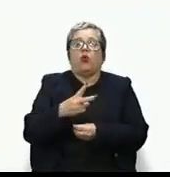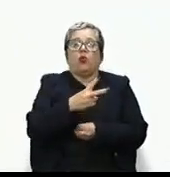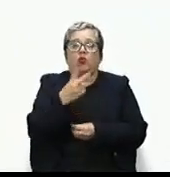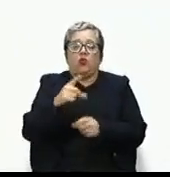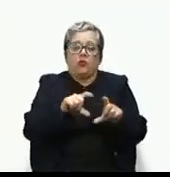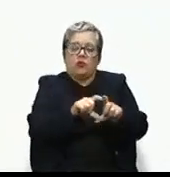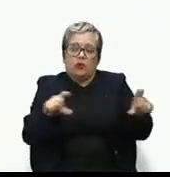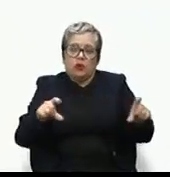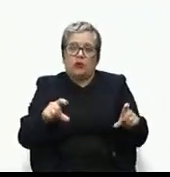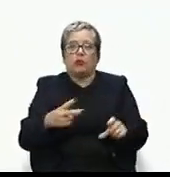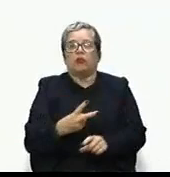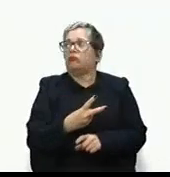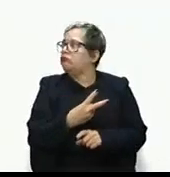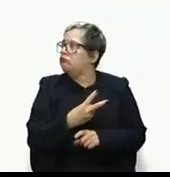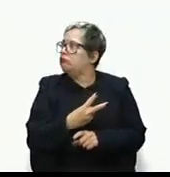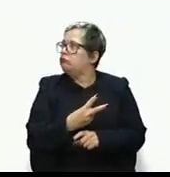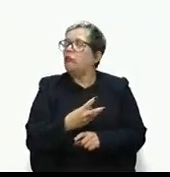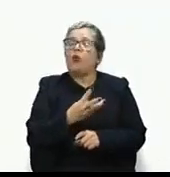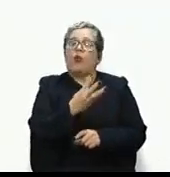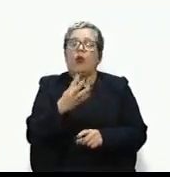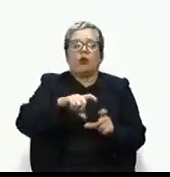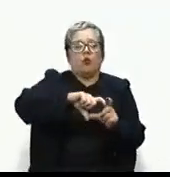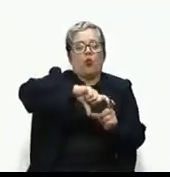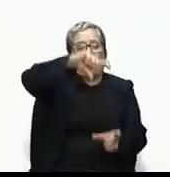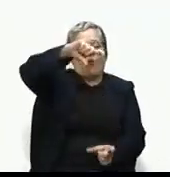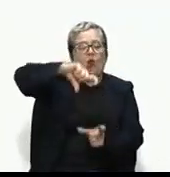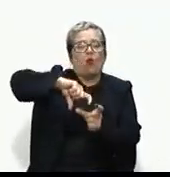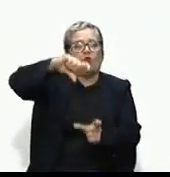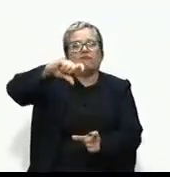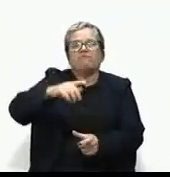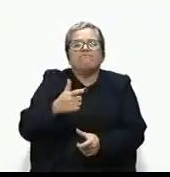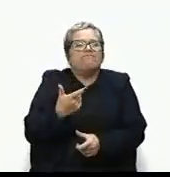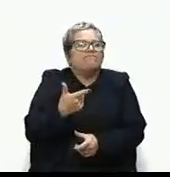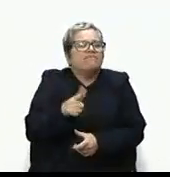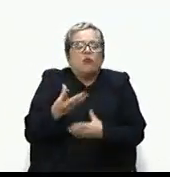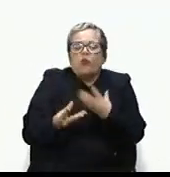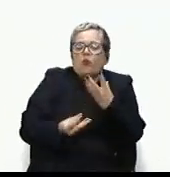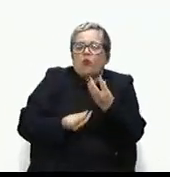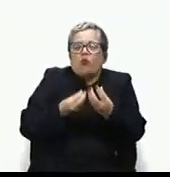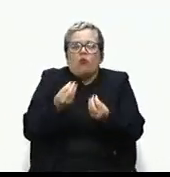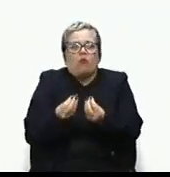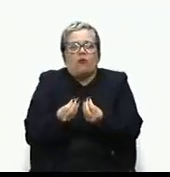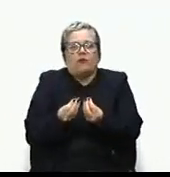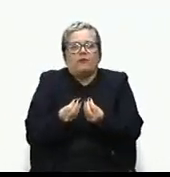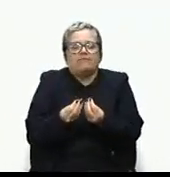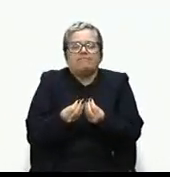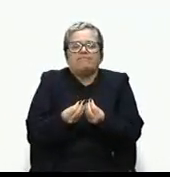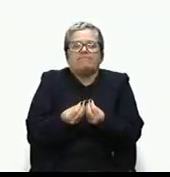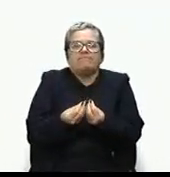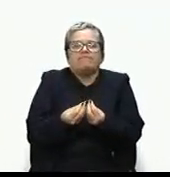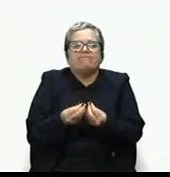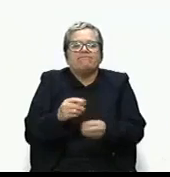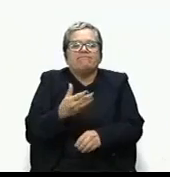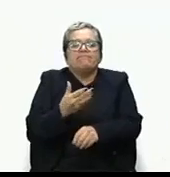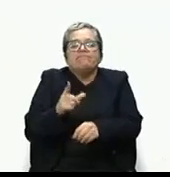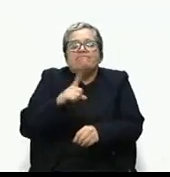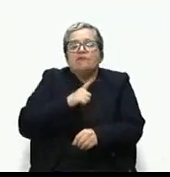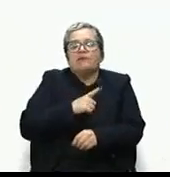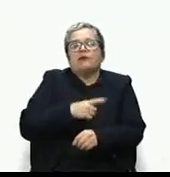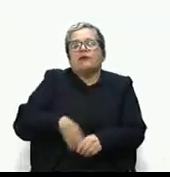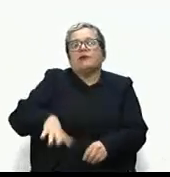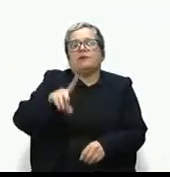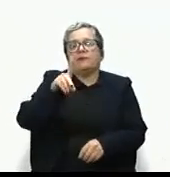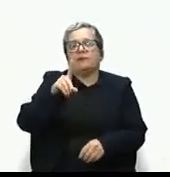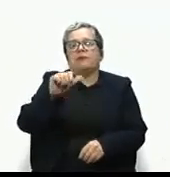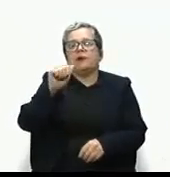por 4 colunas, nós já não conseguimos traçar diagonais. Diagonais é só para matrizes